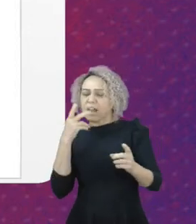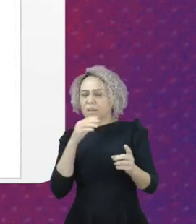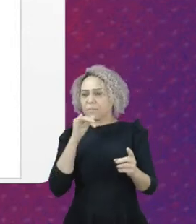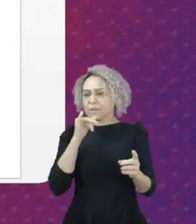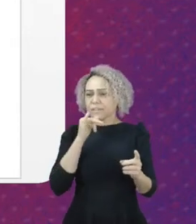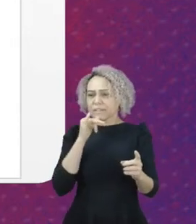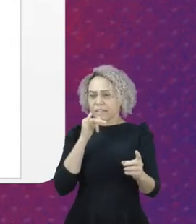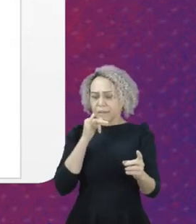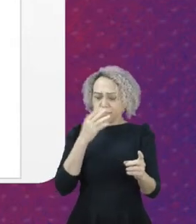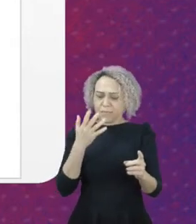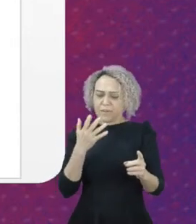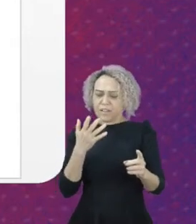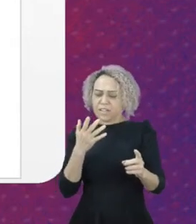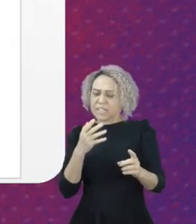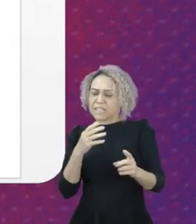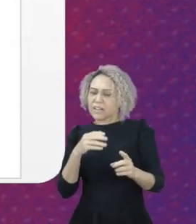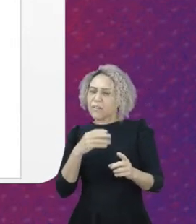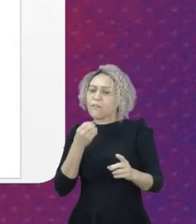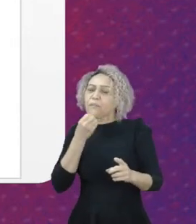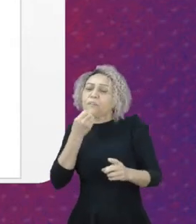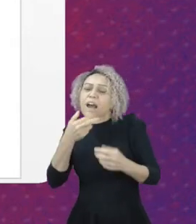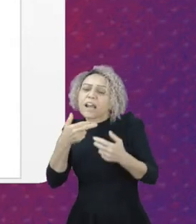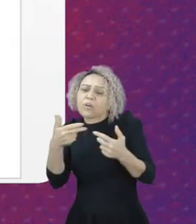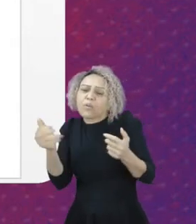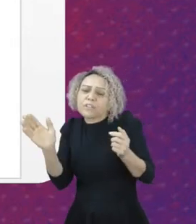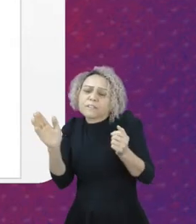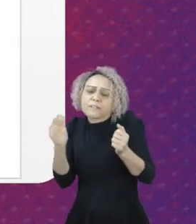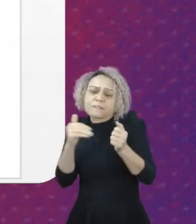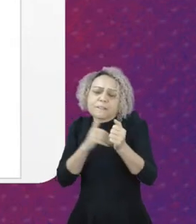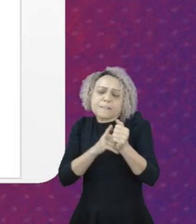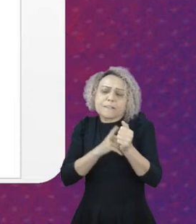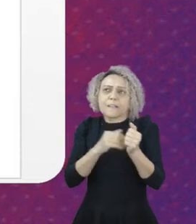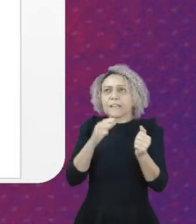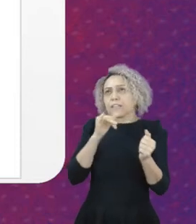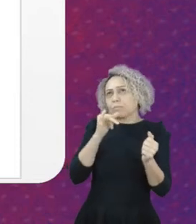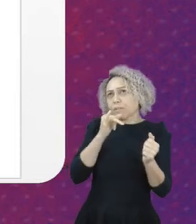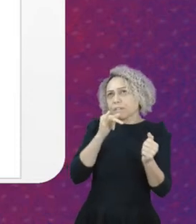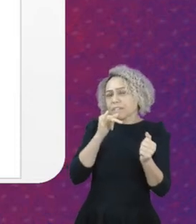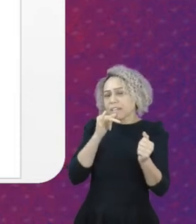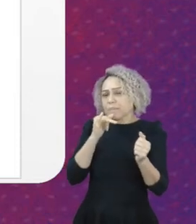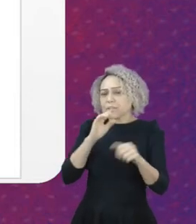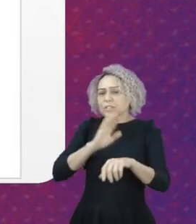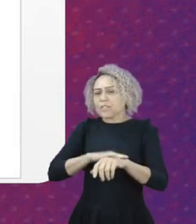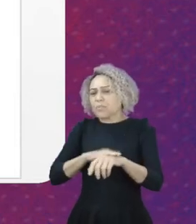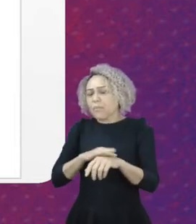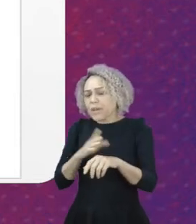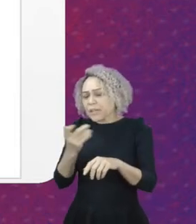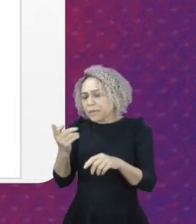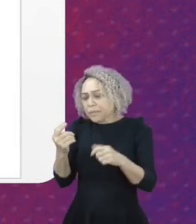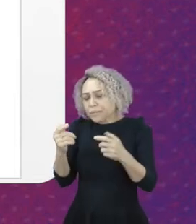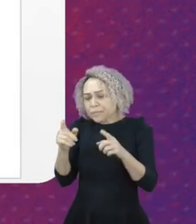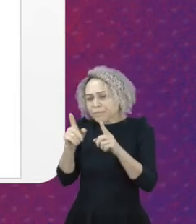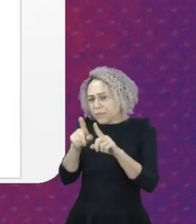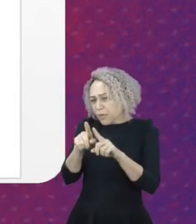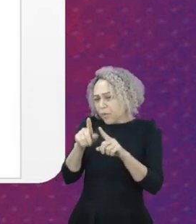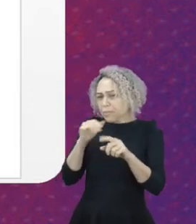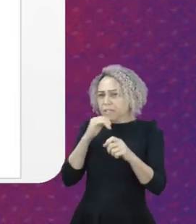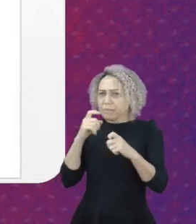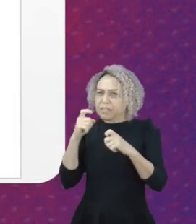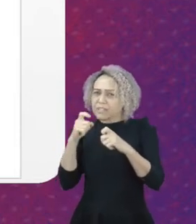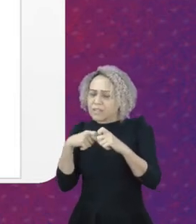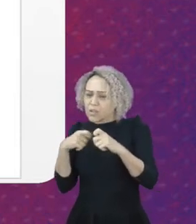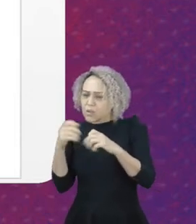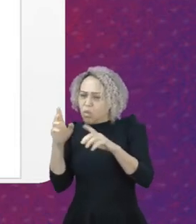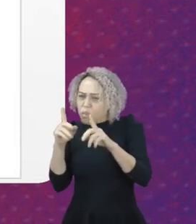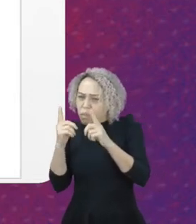publica também na internet, ou alguma foto, algum print de alguma conversa mais quente, para poder